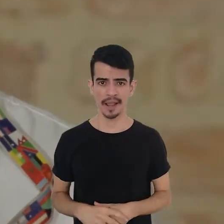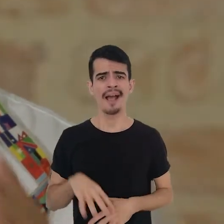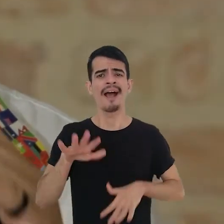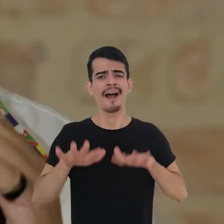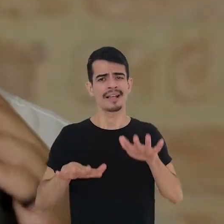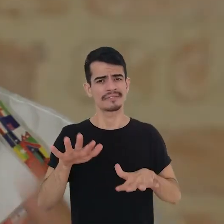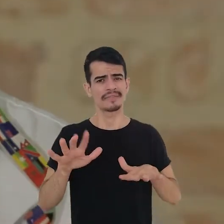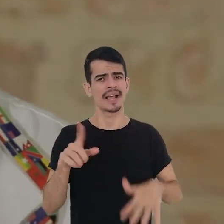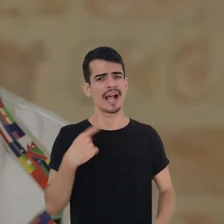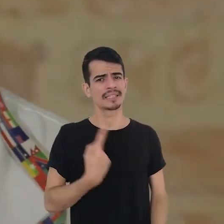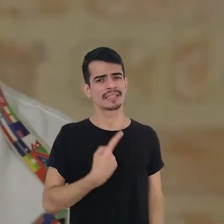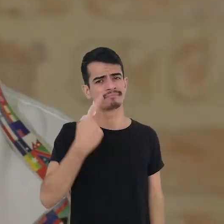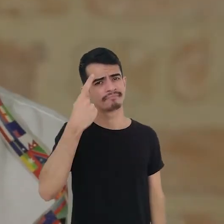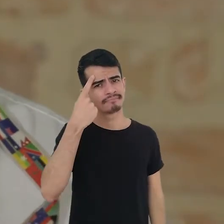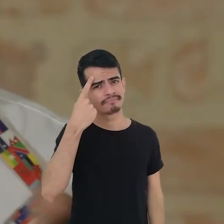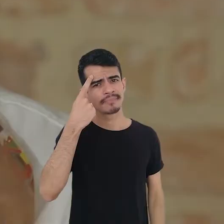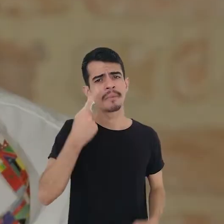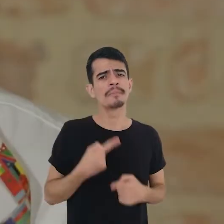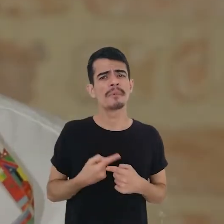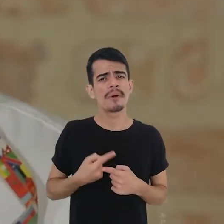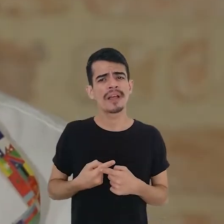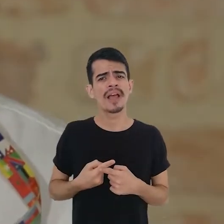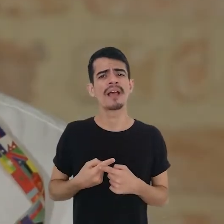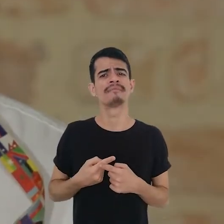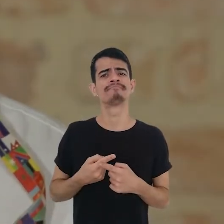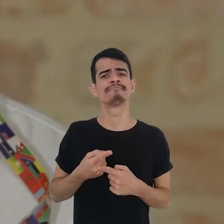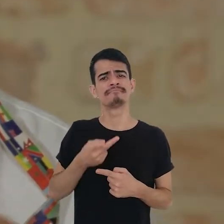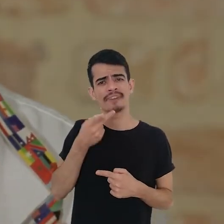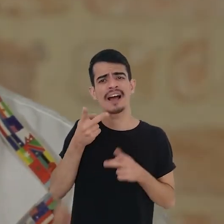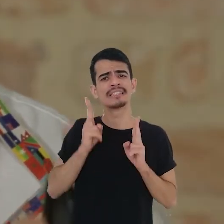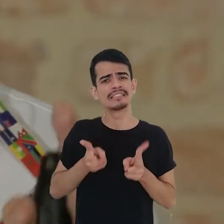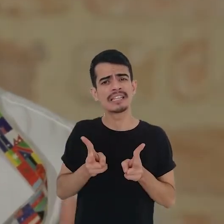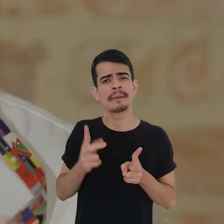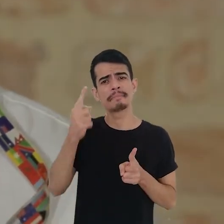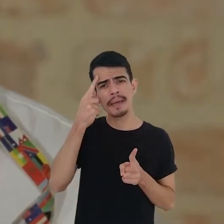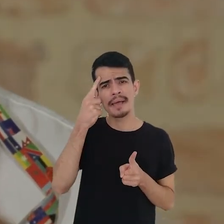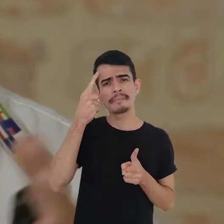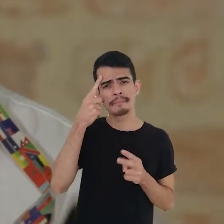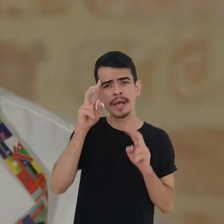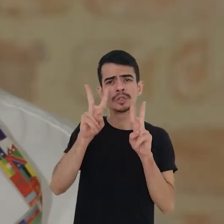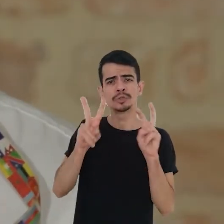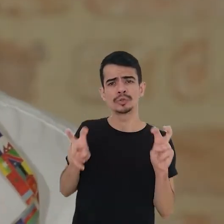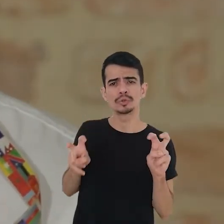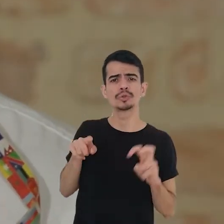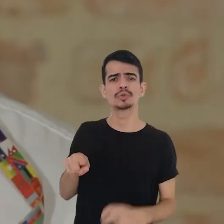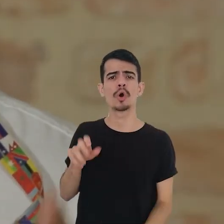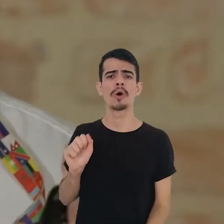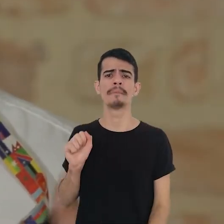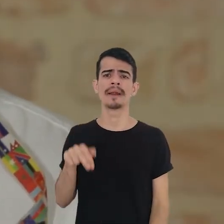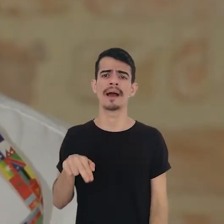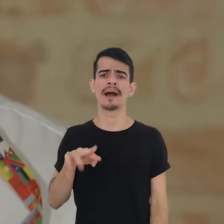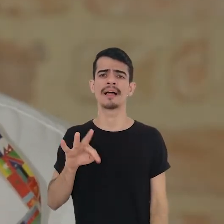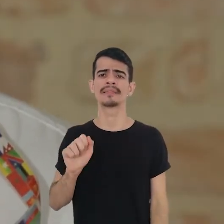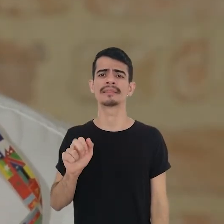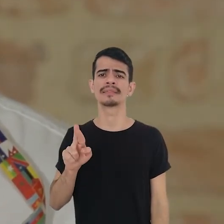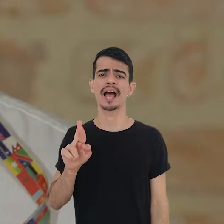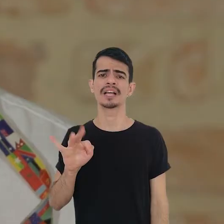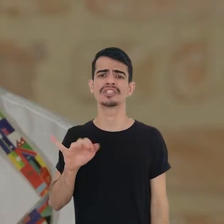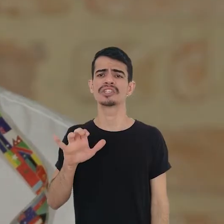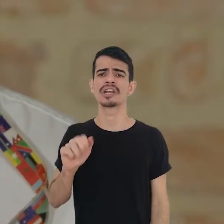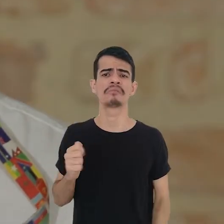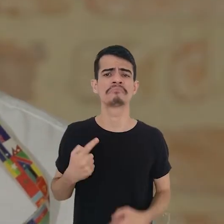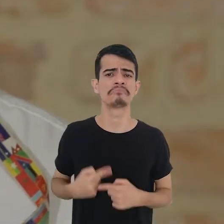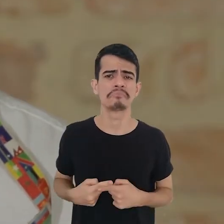Às vezes a gente se pergunta por que a gente olha tanto para a Antártica? Por que é tão importante estudar a